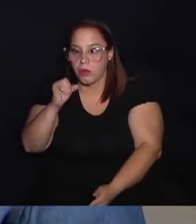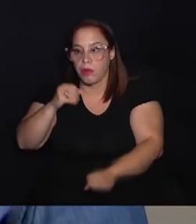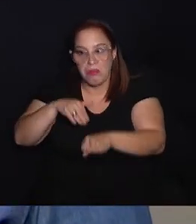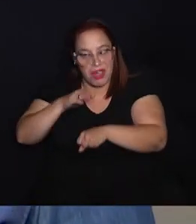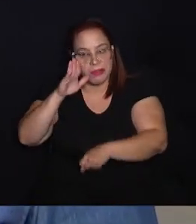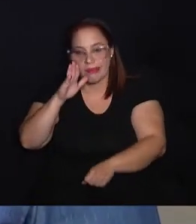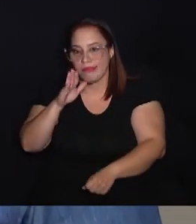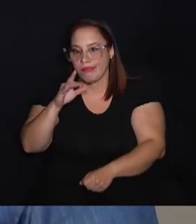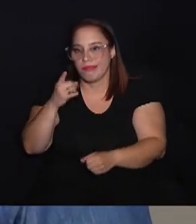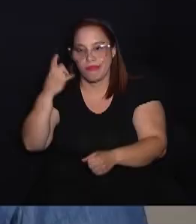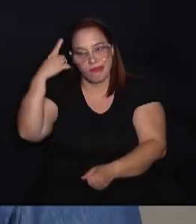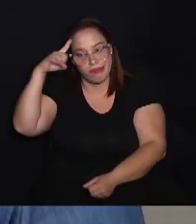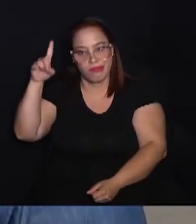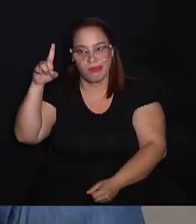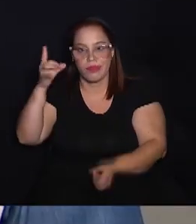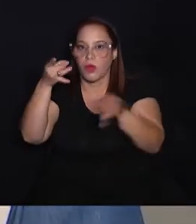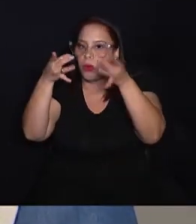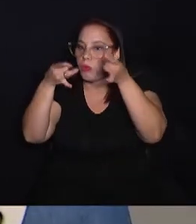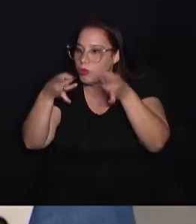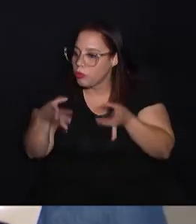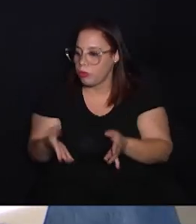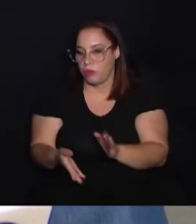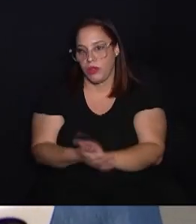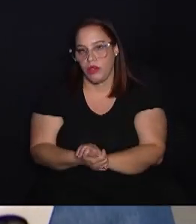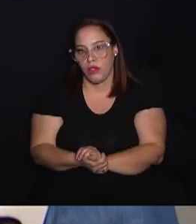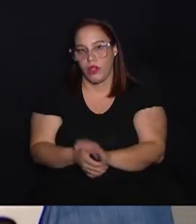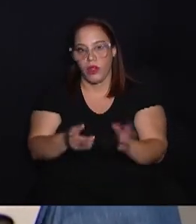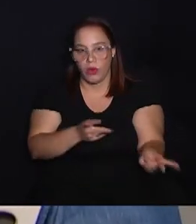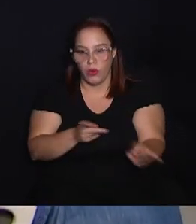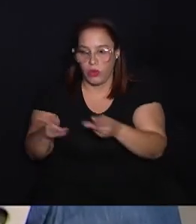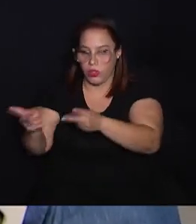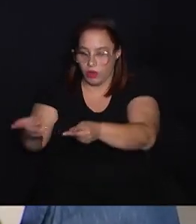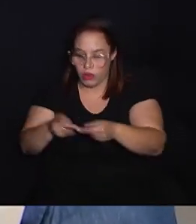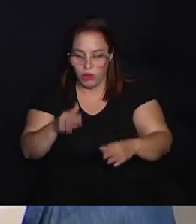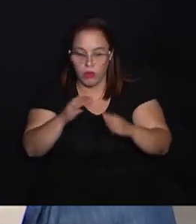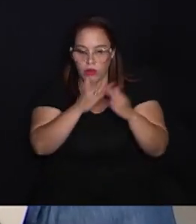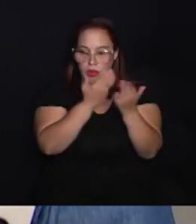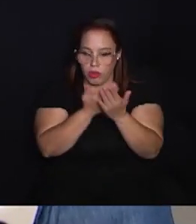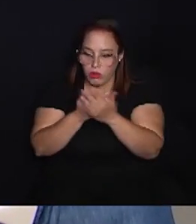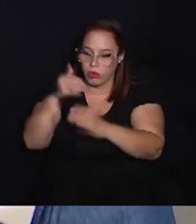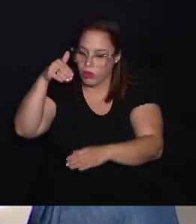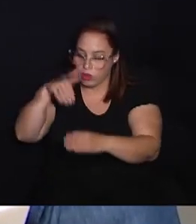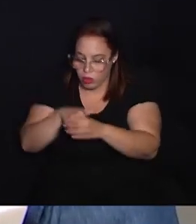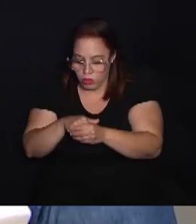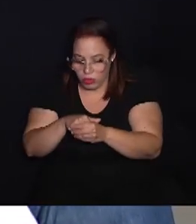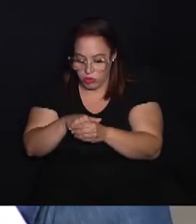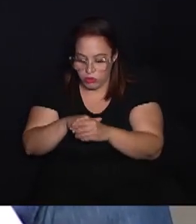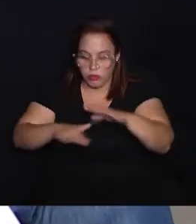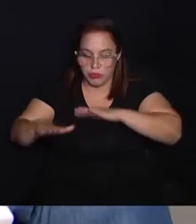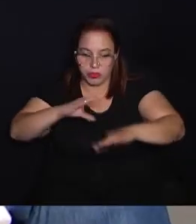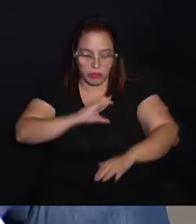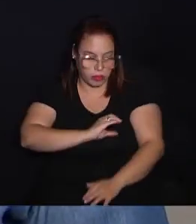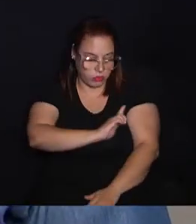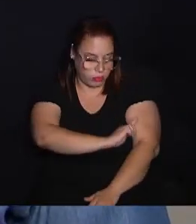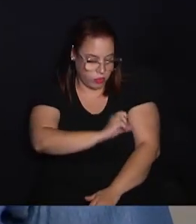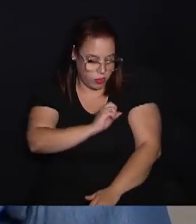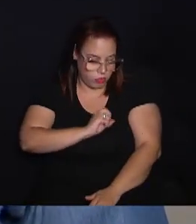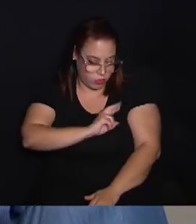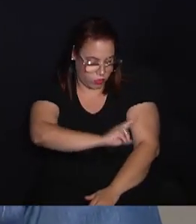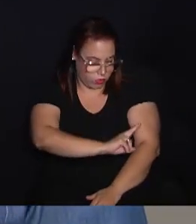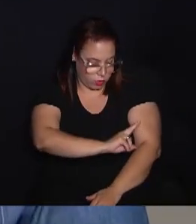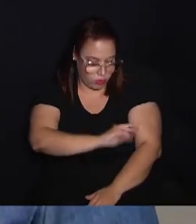mesmo. A gente fez uma campanha bastante propositiva, sem ataques, sem denúncias, sem